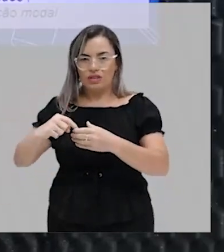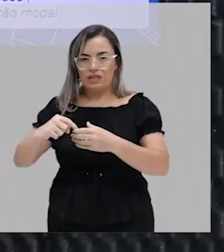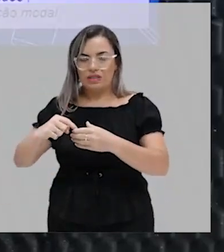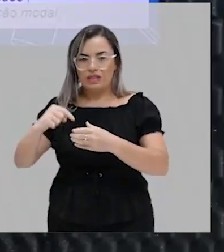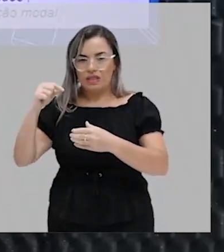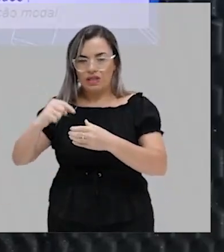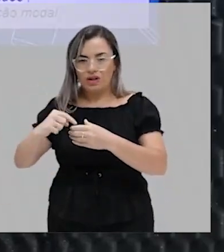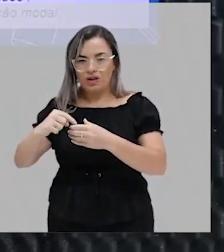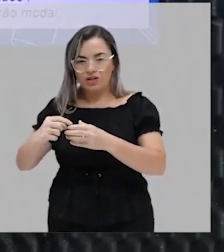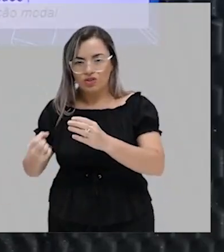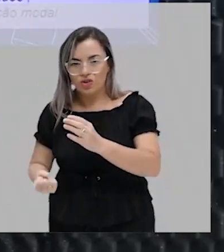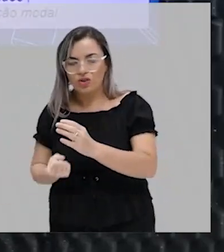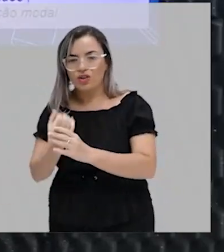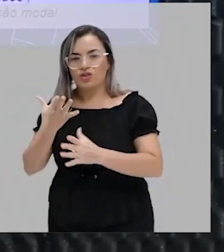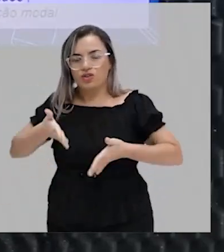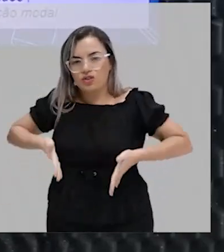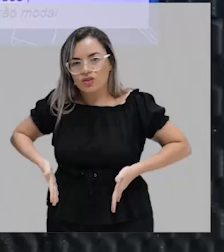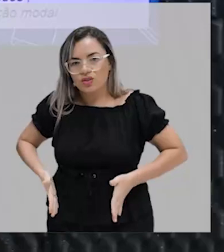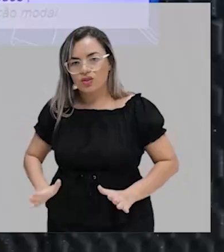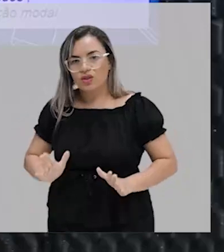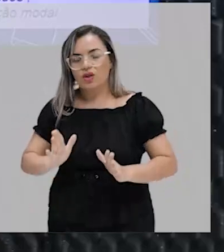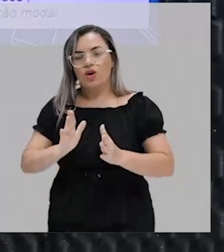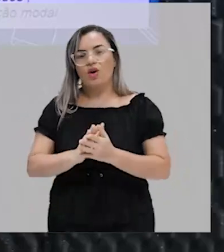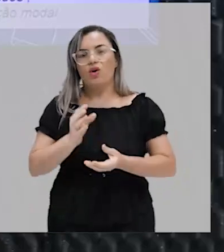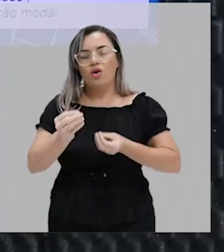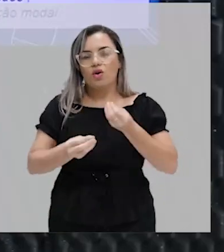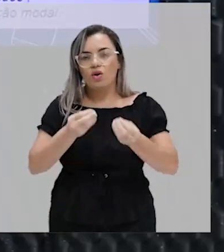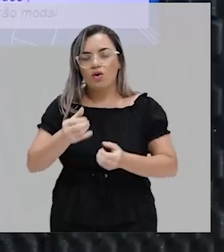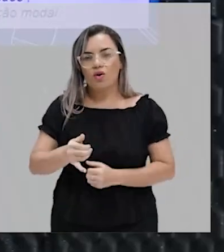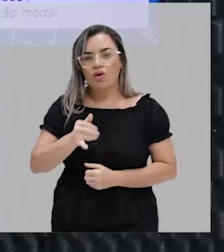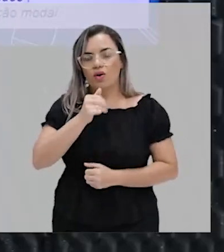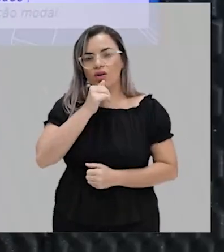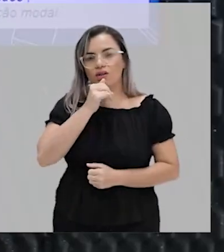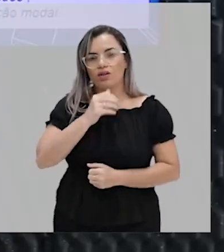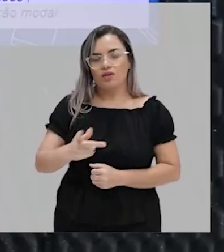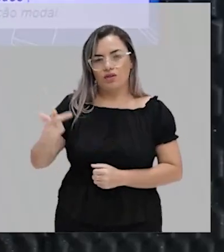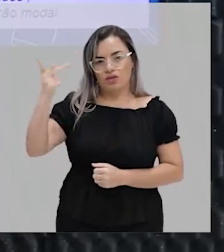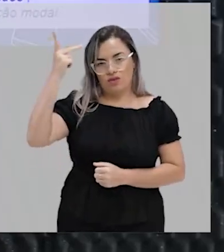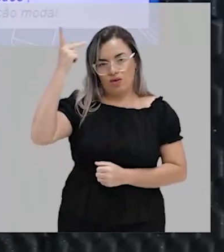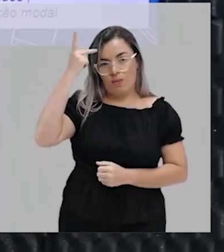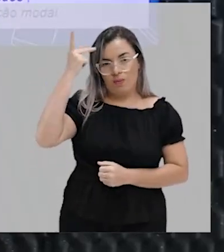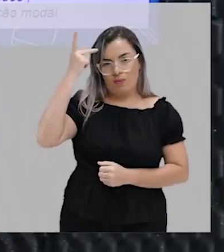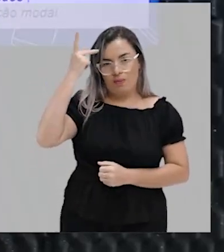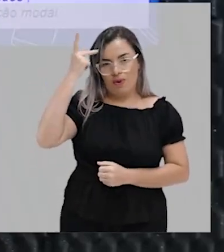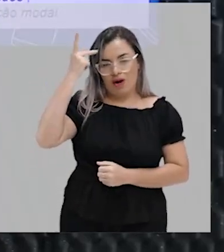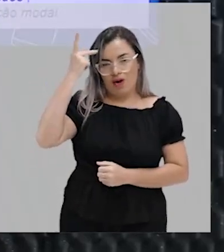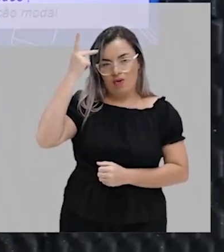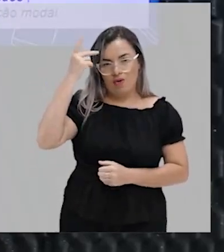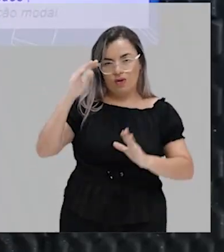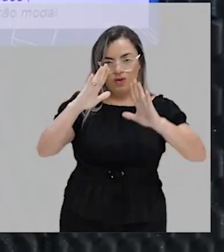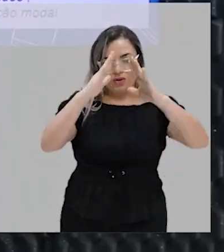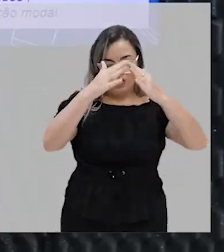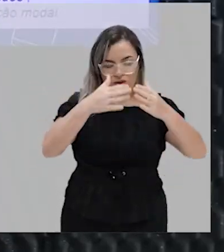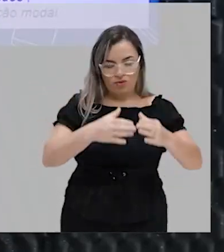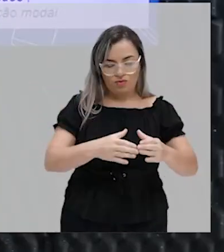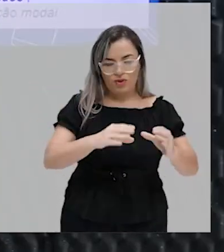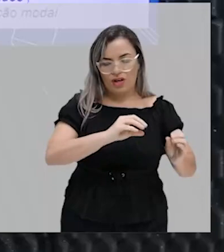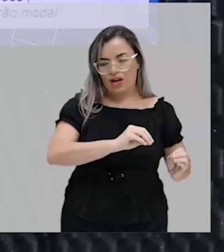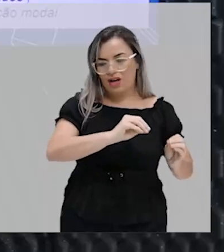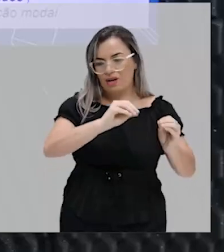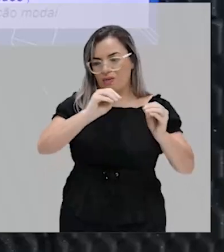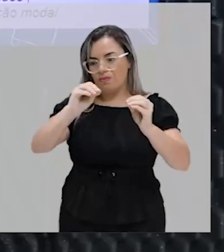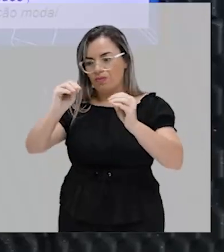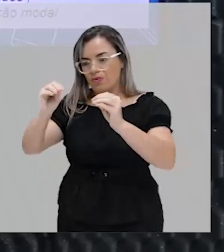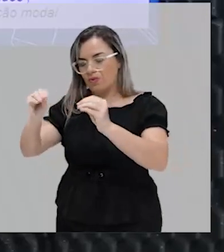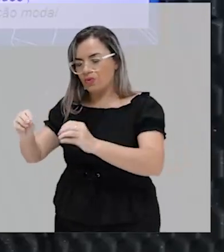muita gente que já está saindo, por exemplo, do sudeste, de cidades como São Paulo, e se deslocando de volta para o nordeste, ou então buscando